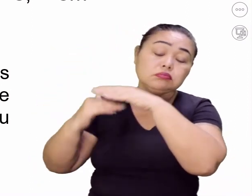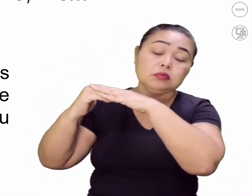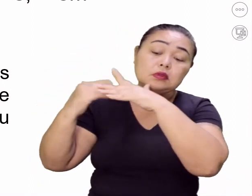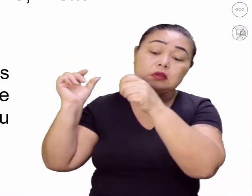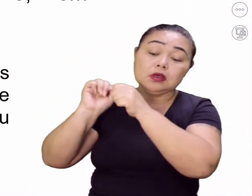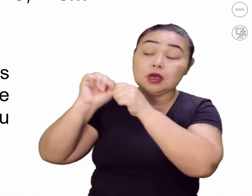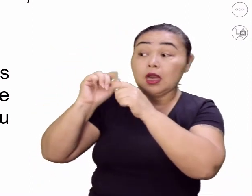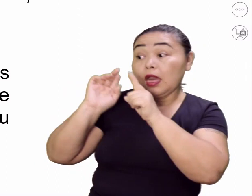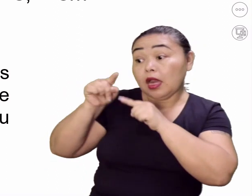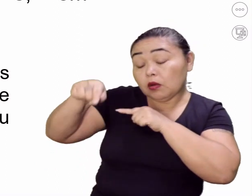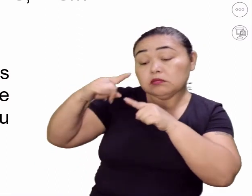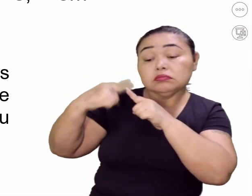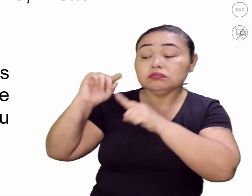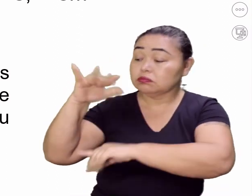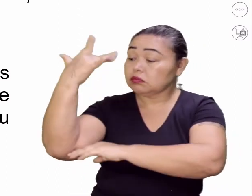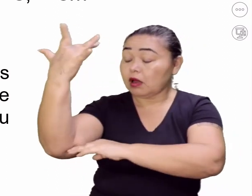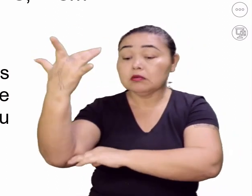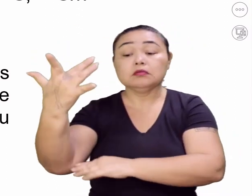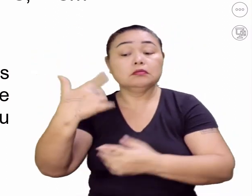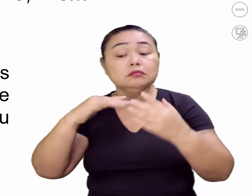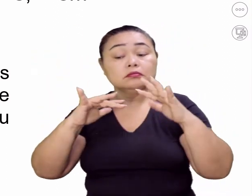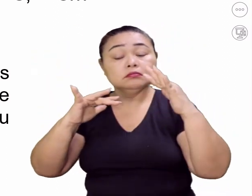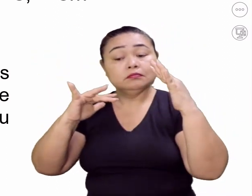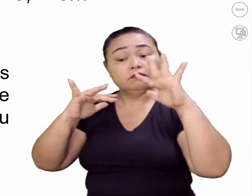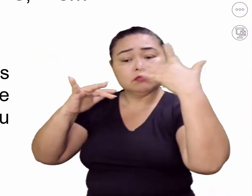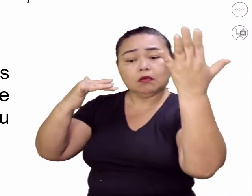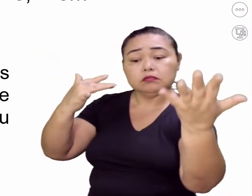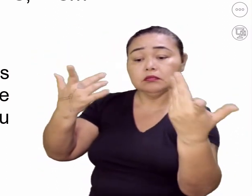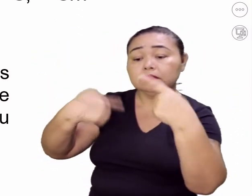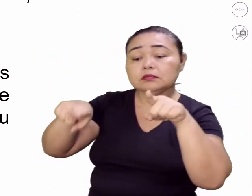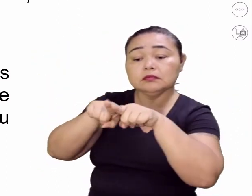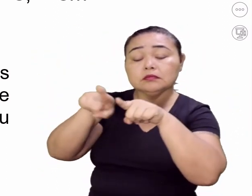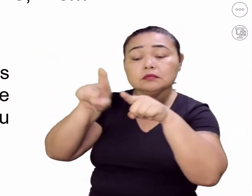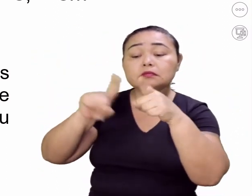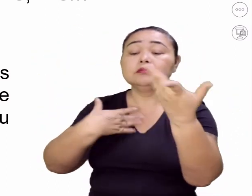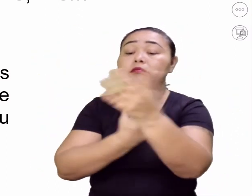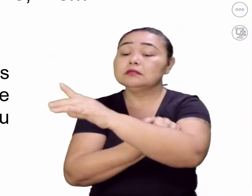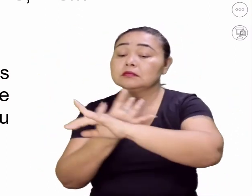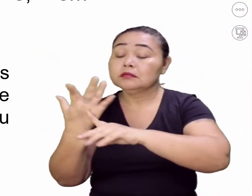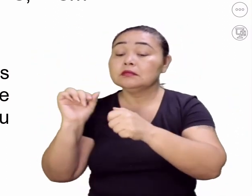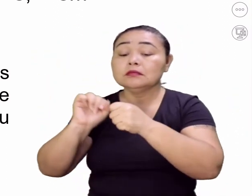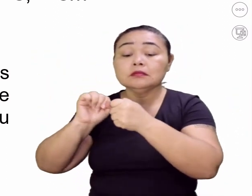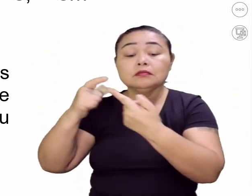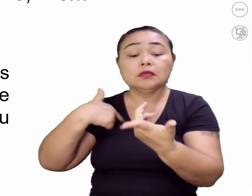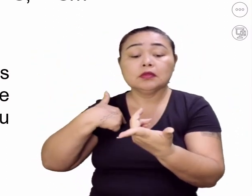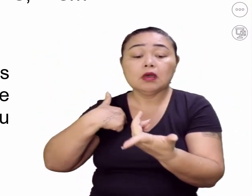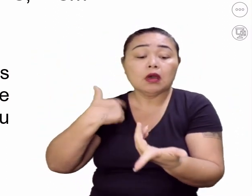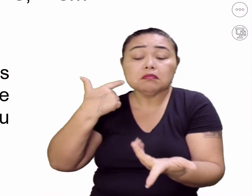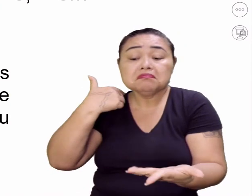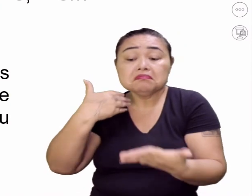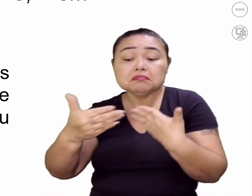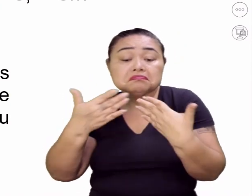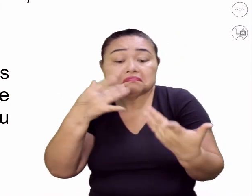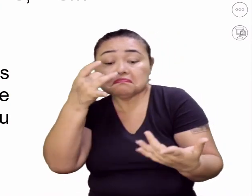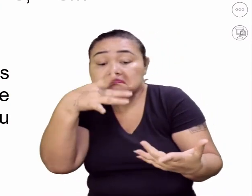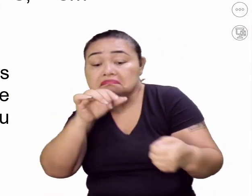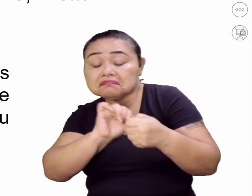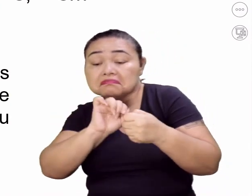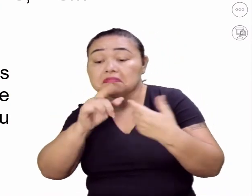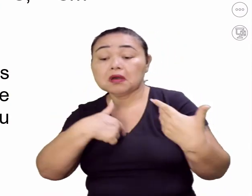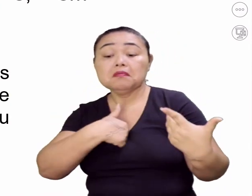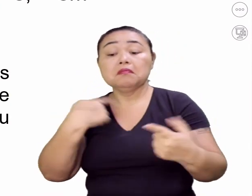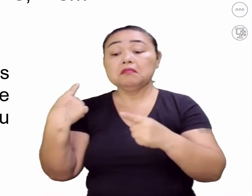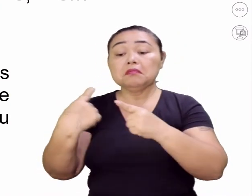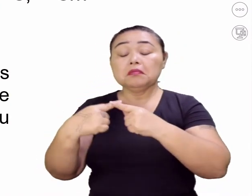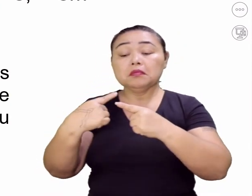pelos desmatamentos, pelos problemas ambientais. E aí eles acabam o quê? Negligenciando o quê? Esses danos ocasionados pelo seu elevado padrão de